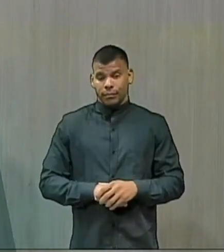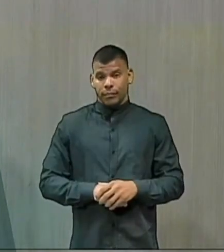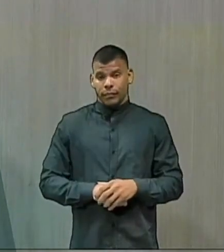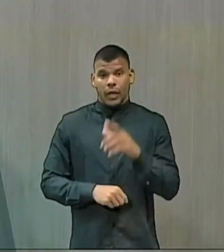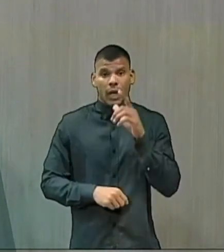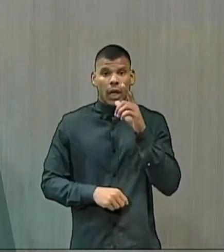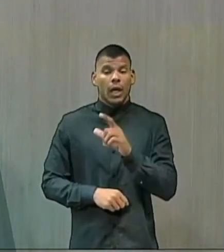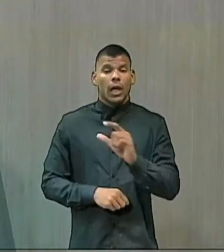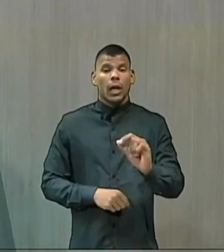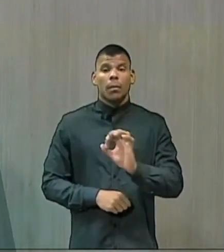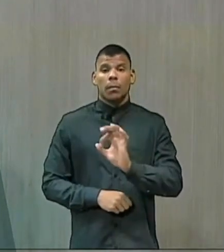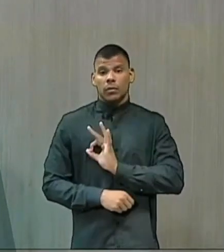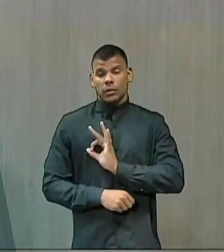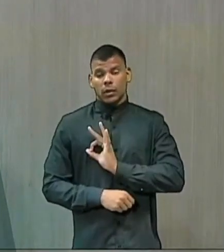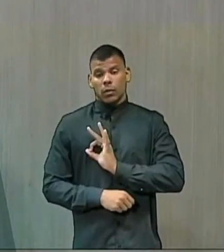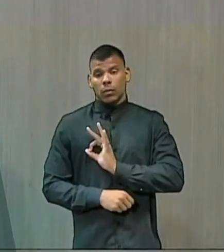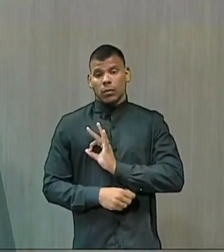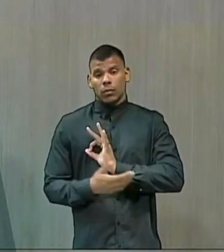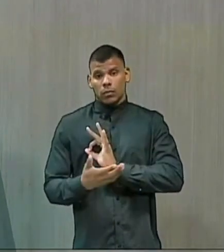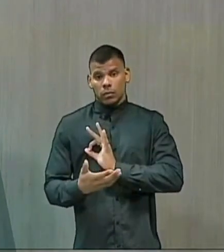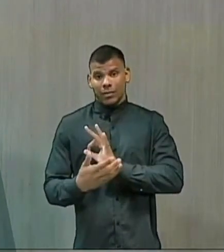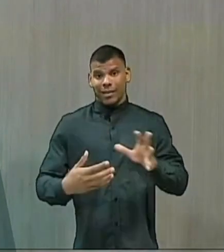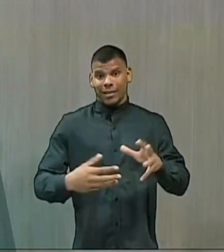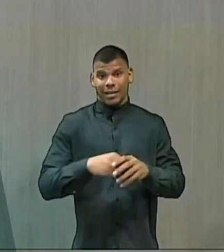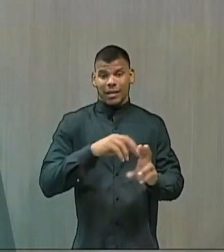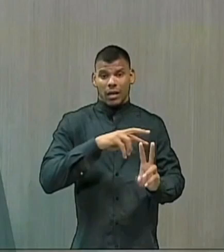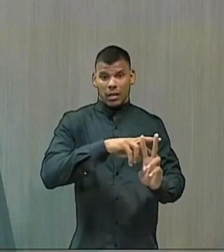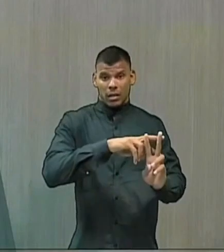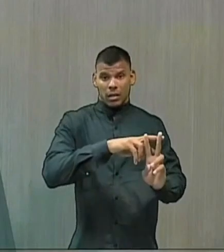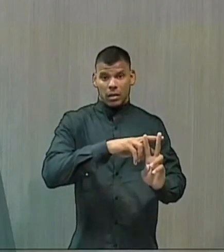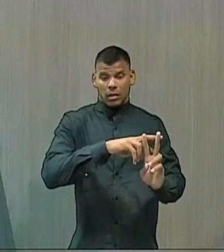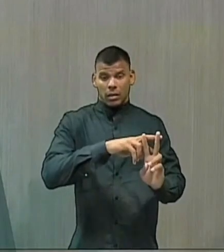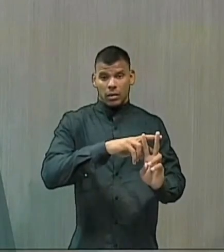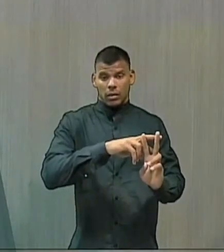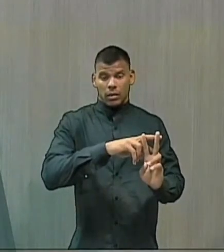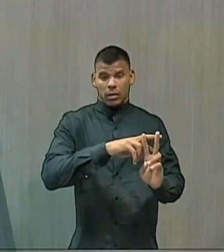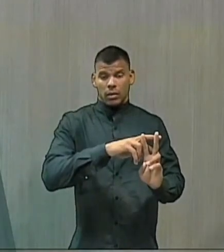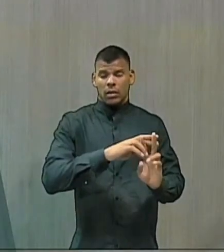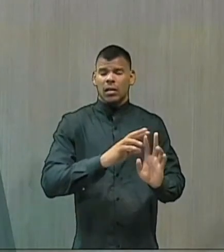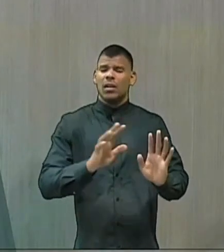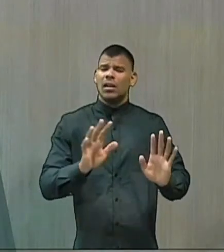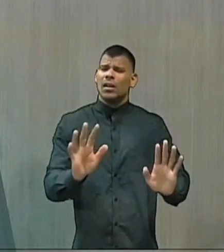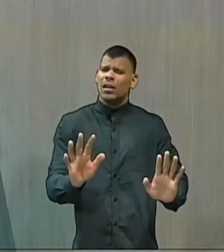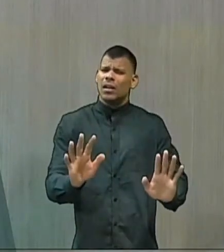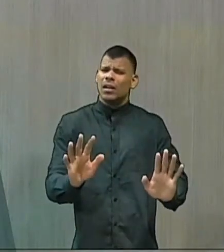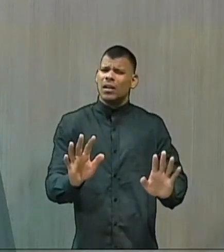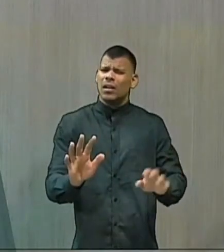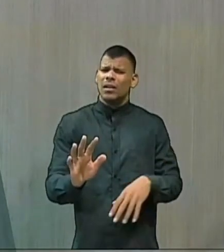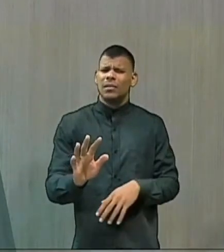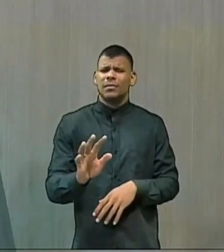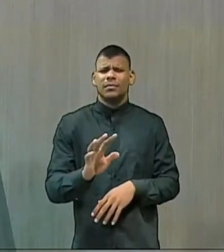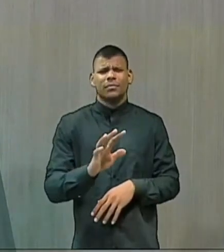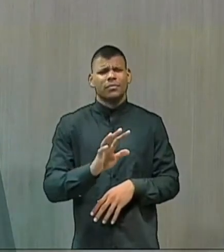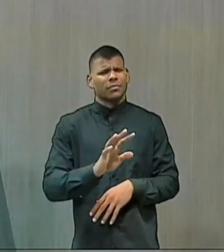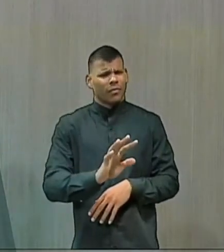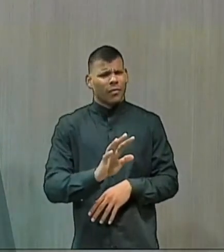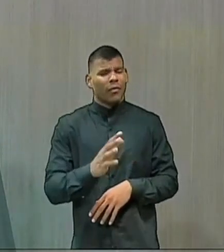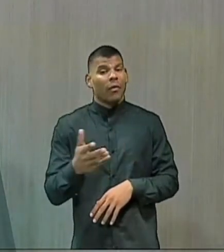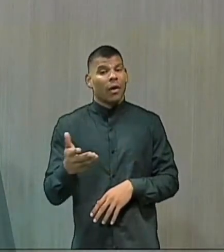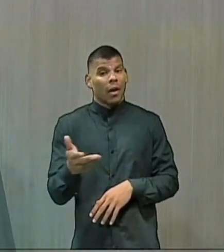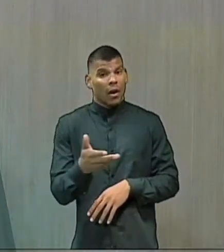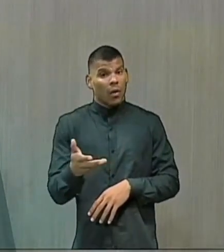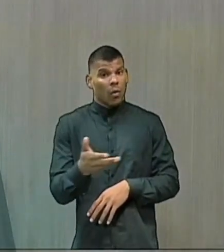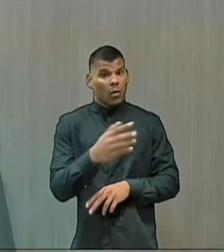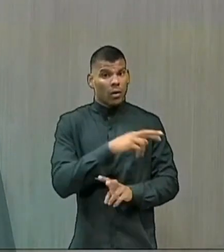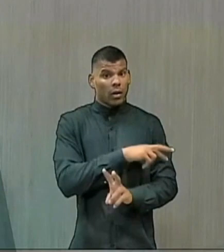que se afastam da lei. Mais recentemente, mas muito especialmente com a instituição desse padrão de gestão penitenciária que se implanta